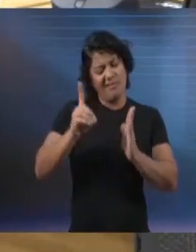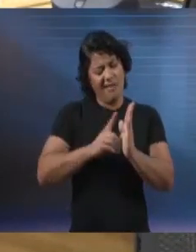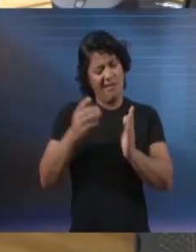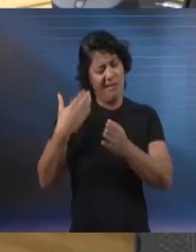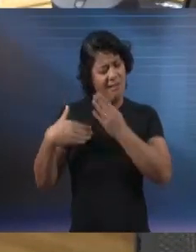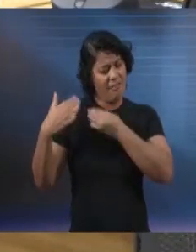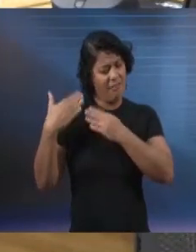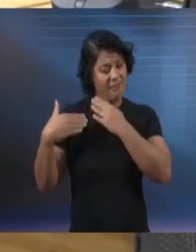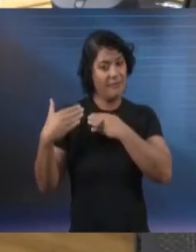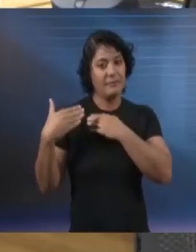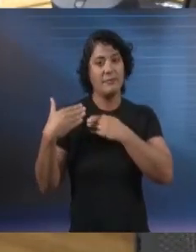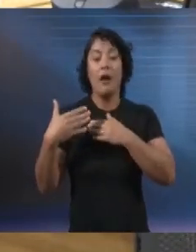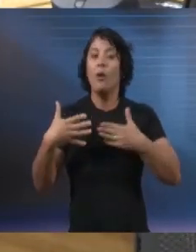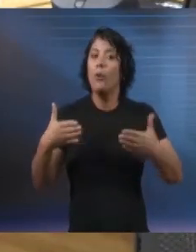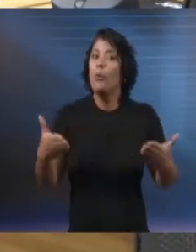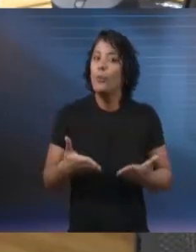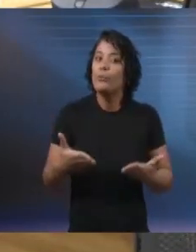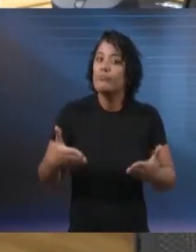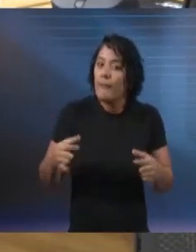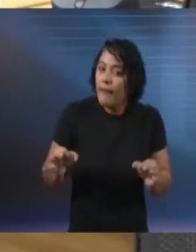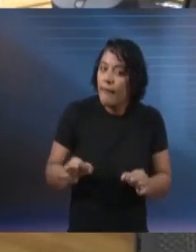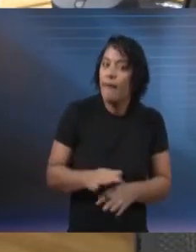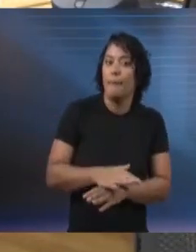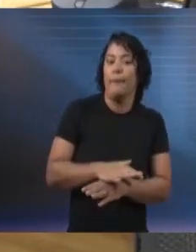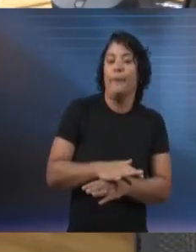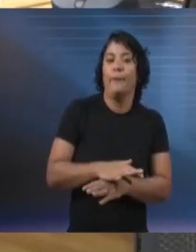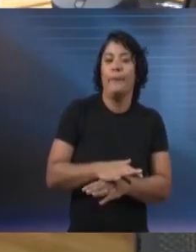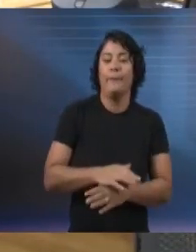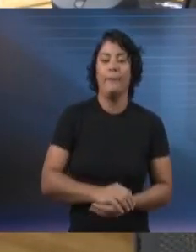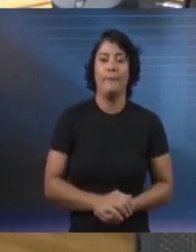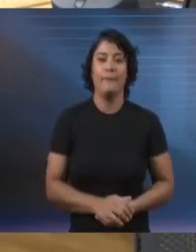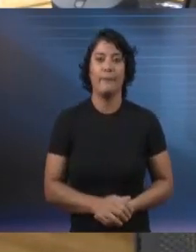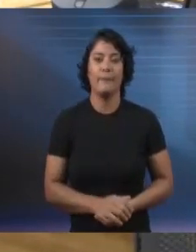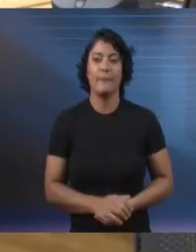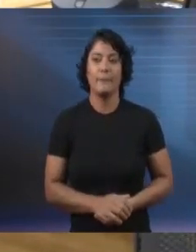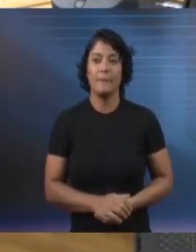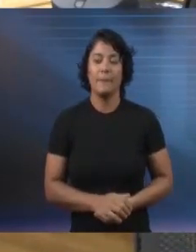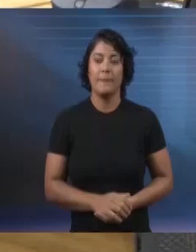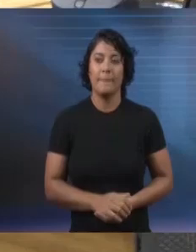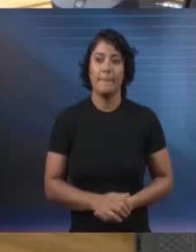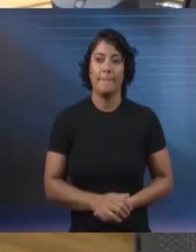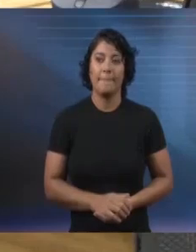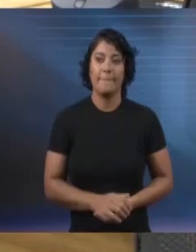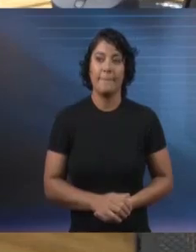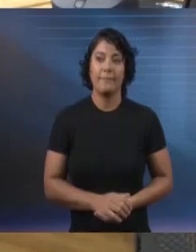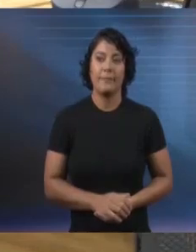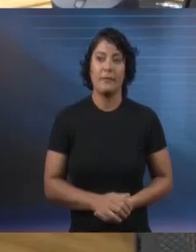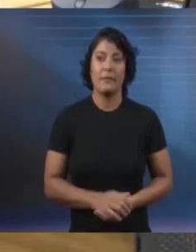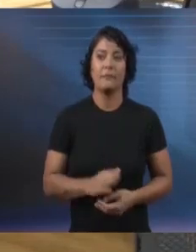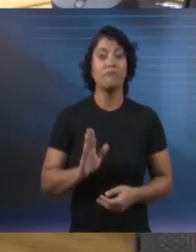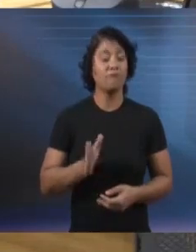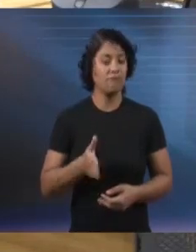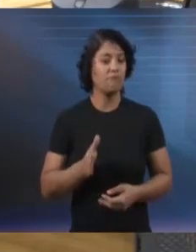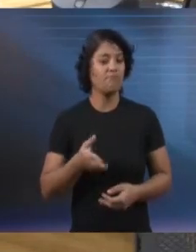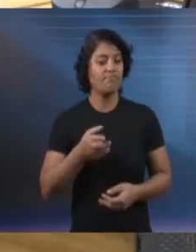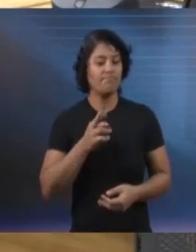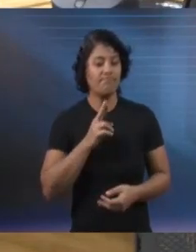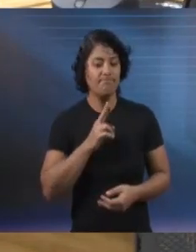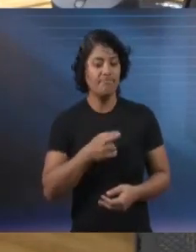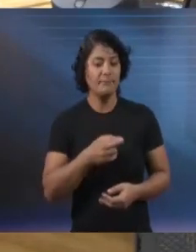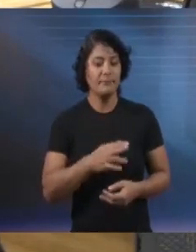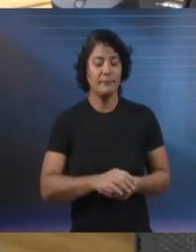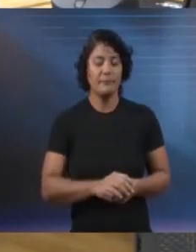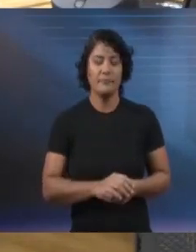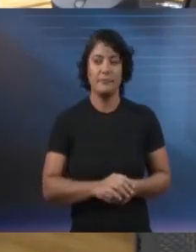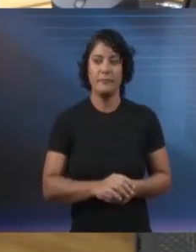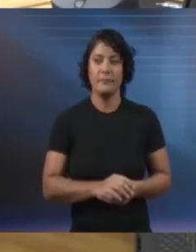E hoje está sanado esse problema, né, e já está dando resultado no, na